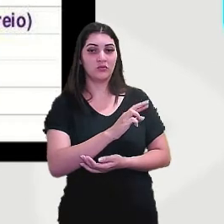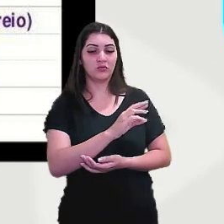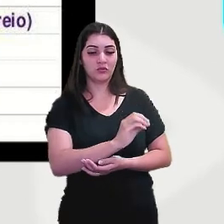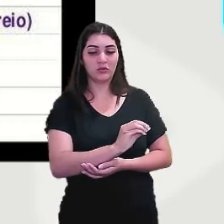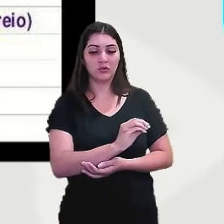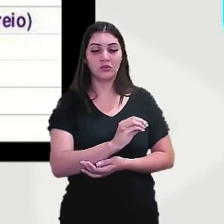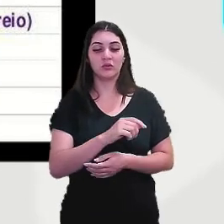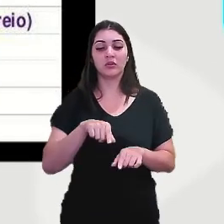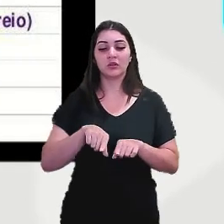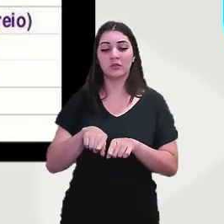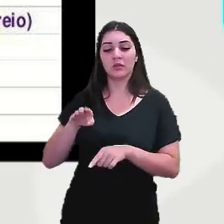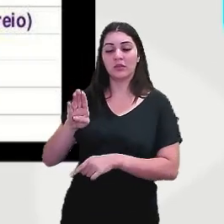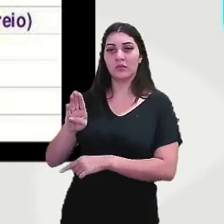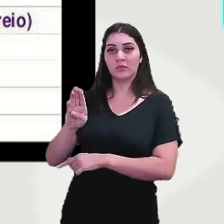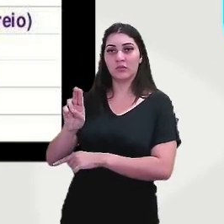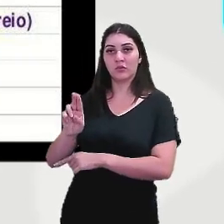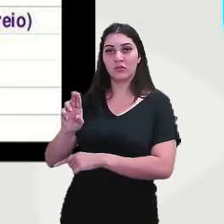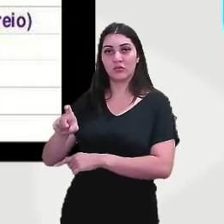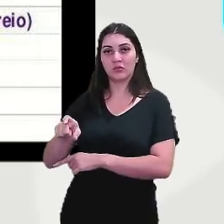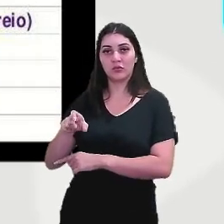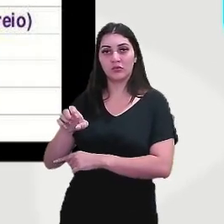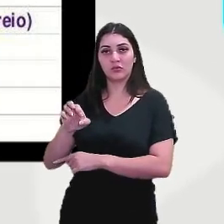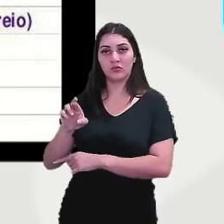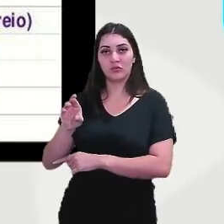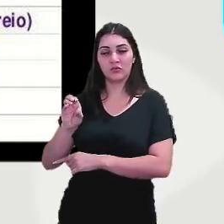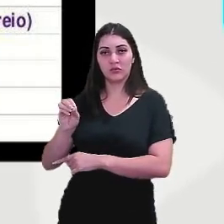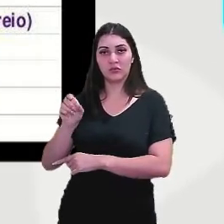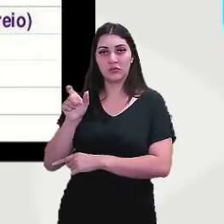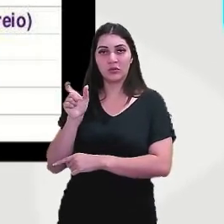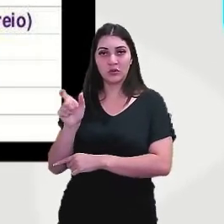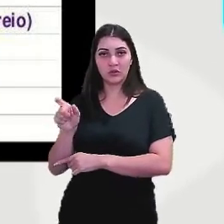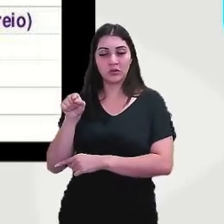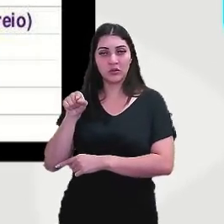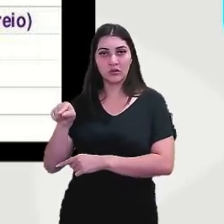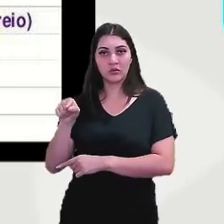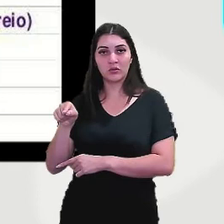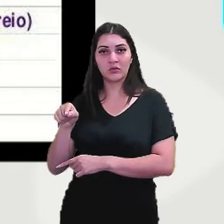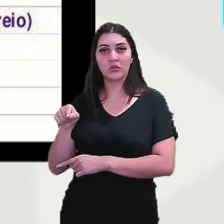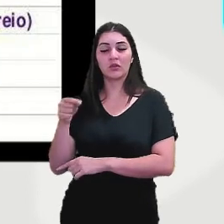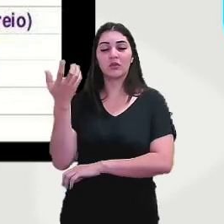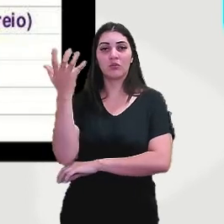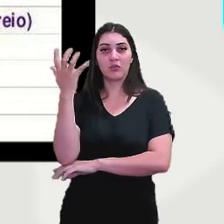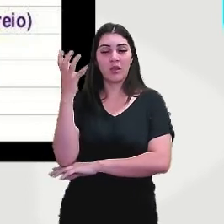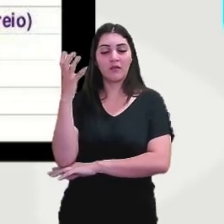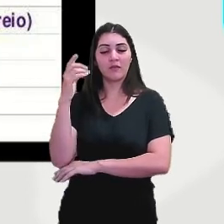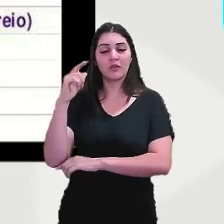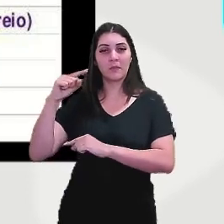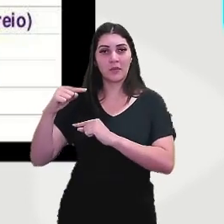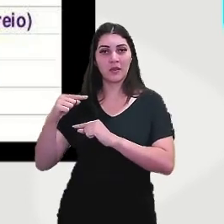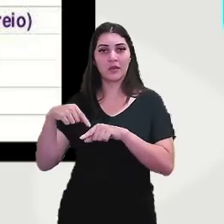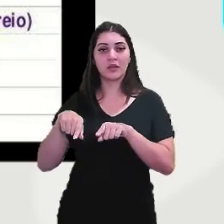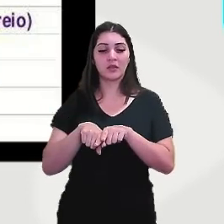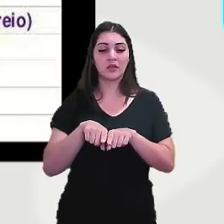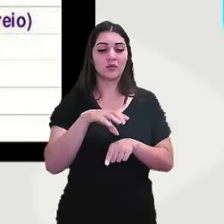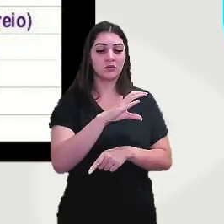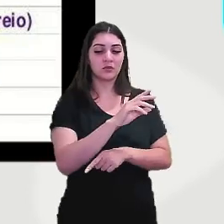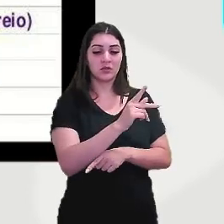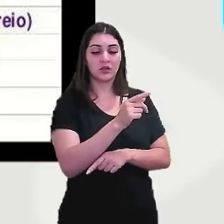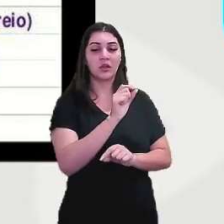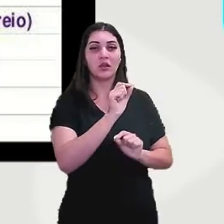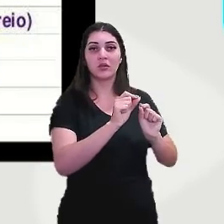com CH e bucheiro com X, que com X é um arbusto pequeno. E com CH é